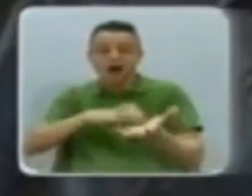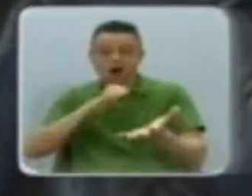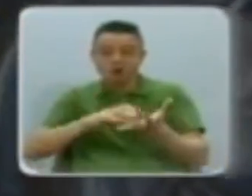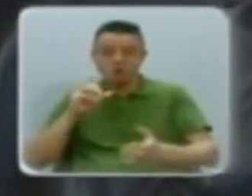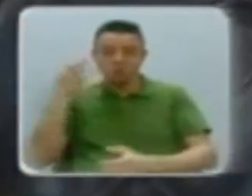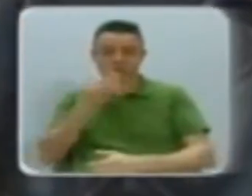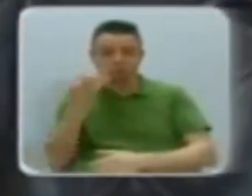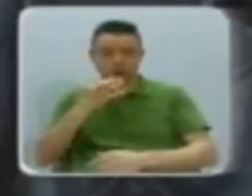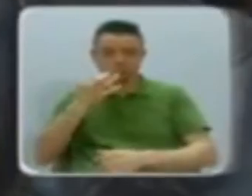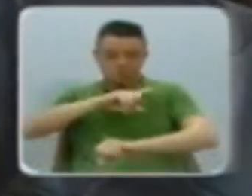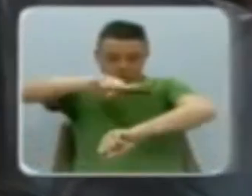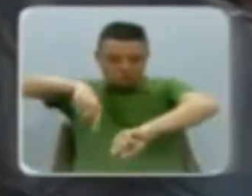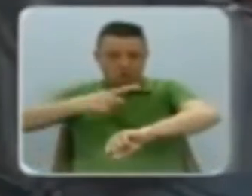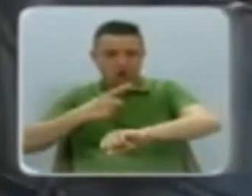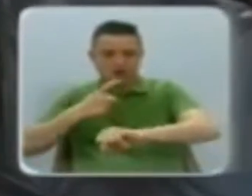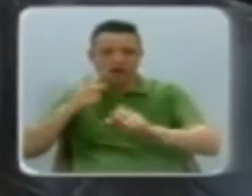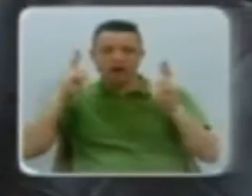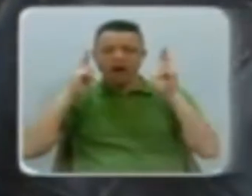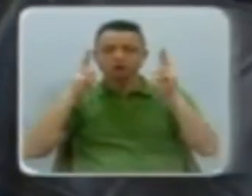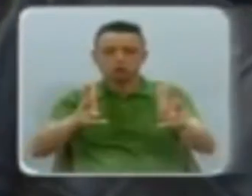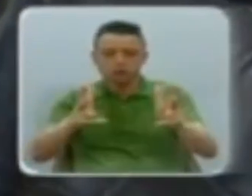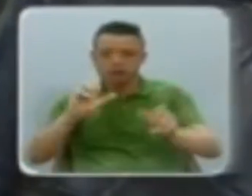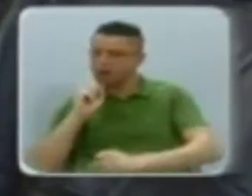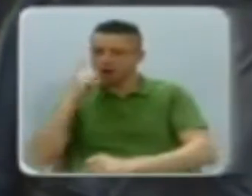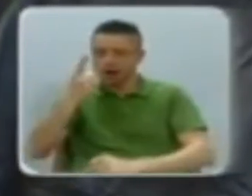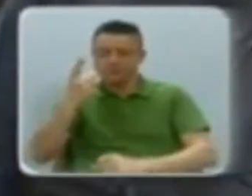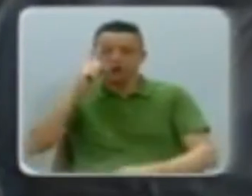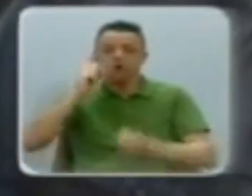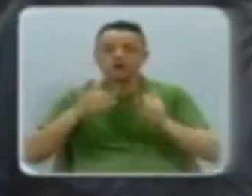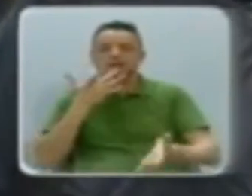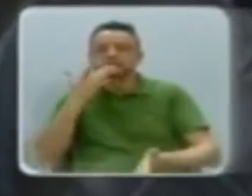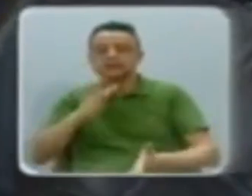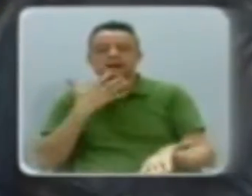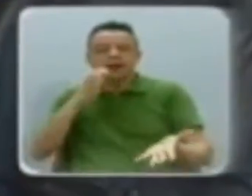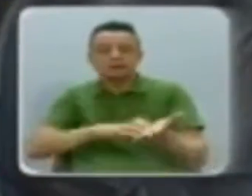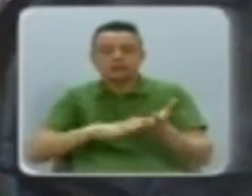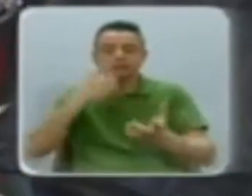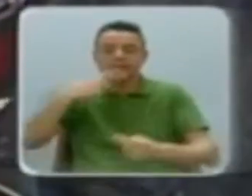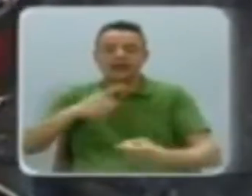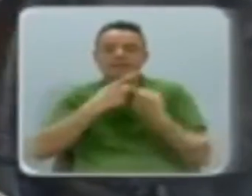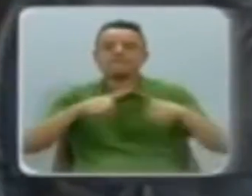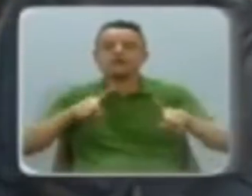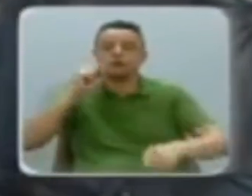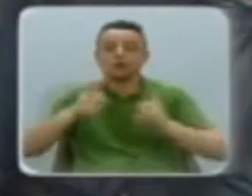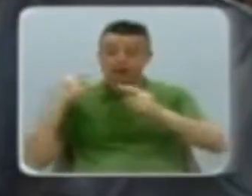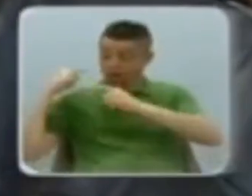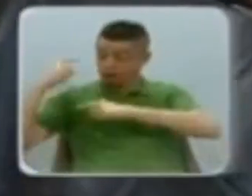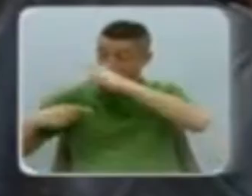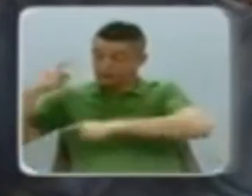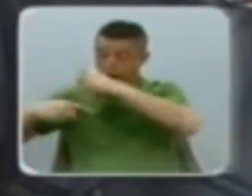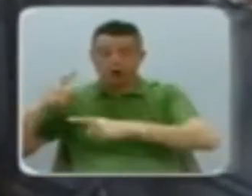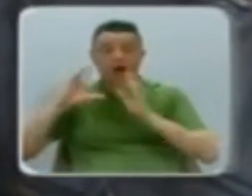Porto aqui é rápido, é uma hora na autoestrada, por isso. O que é que este sarrabulho tem de diferente? É